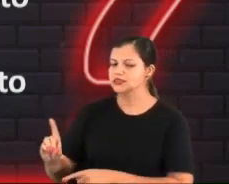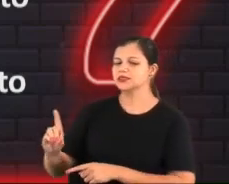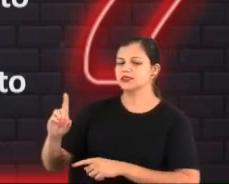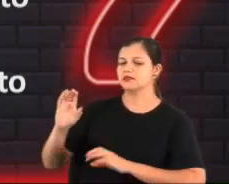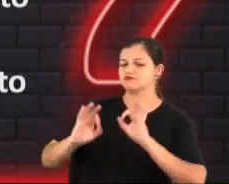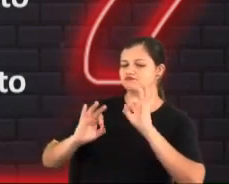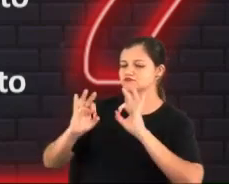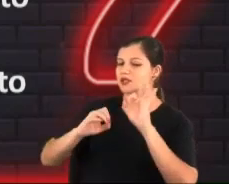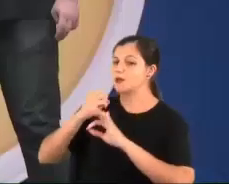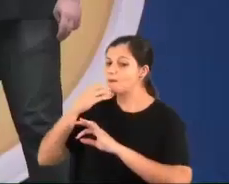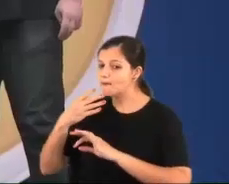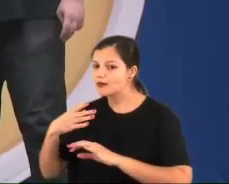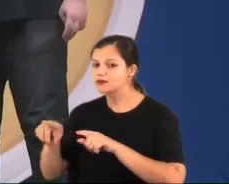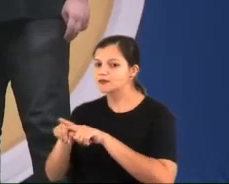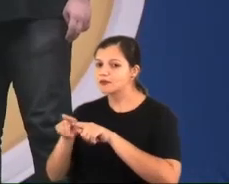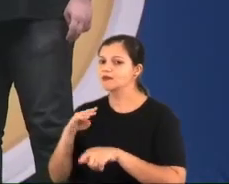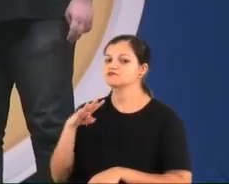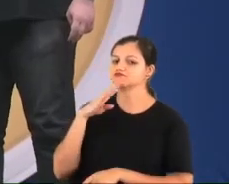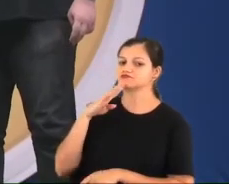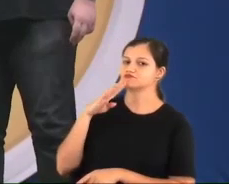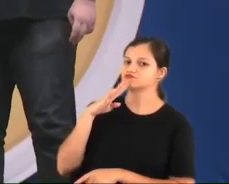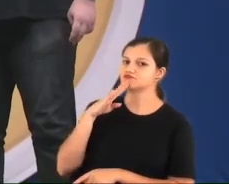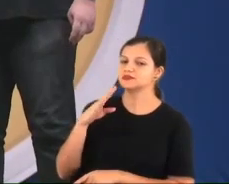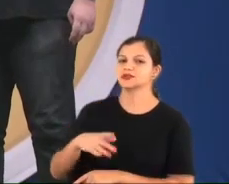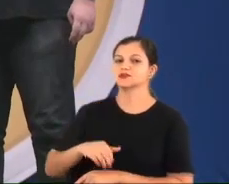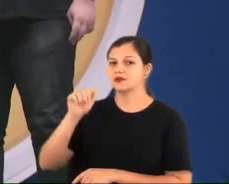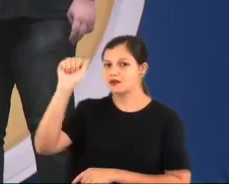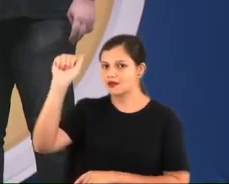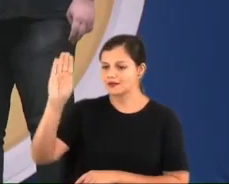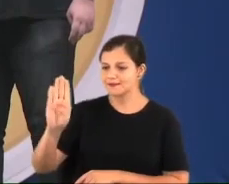A, B, C ou D? Vamos lá.